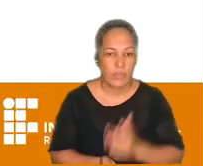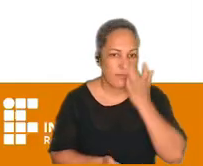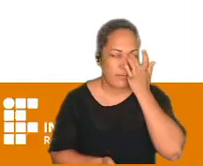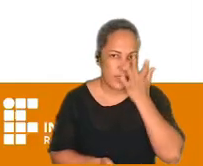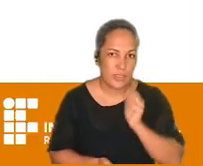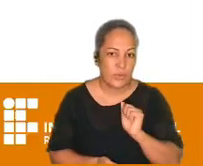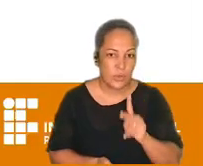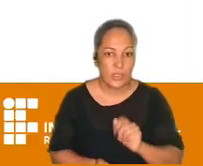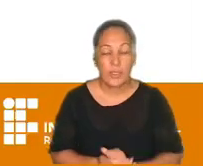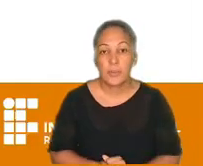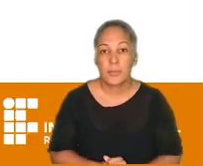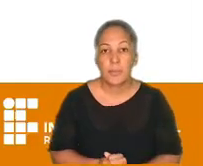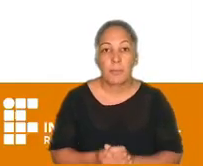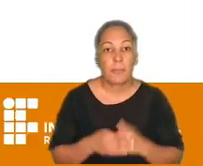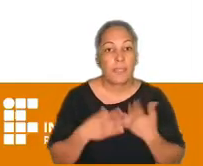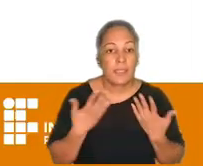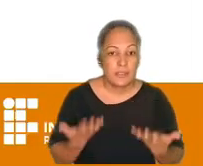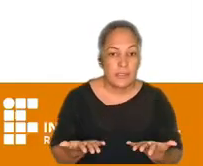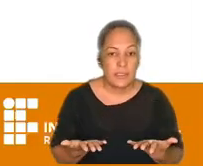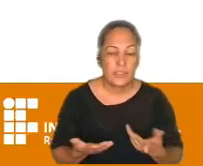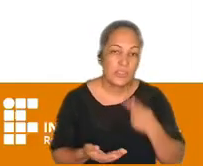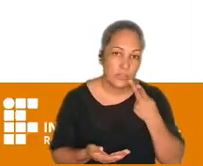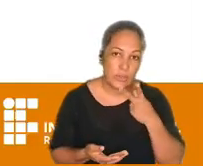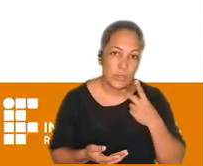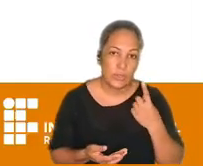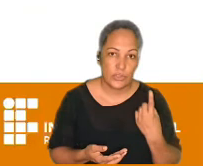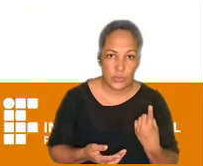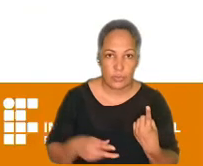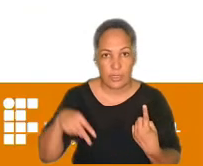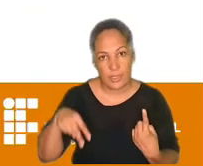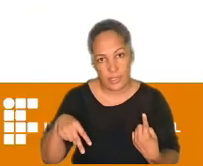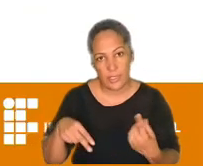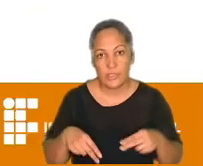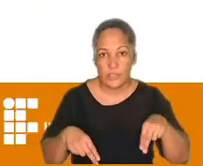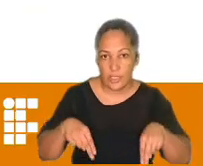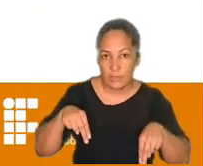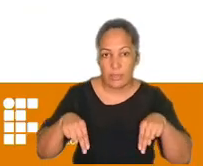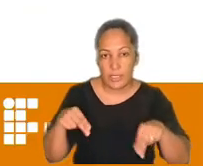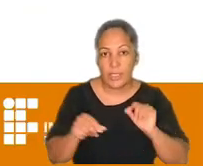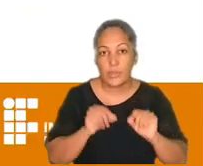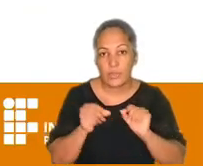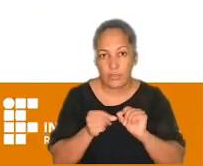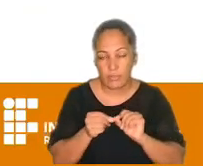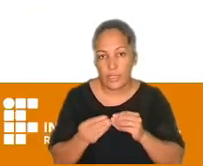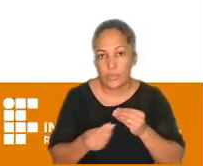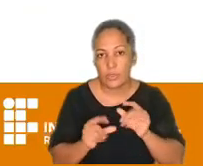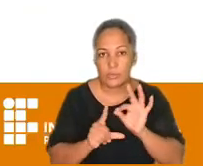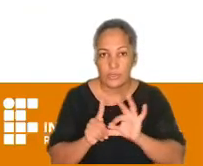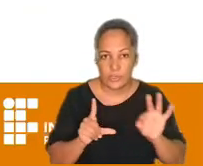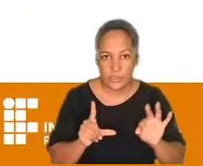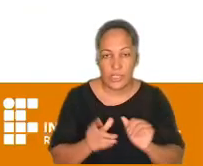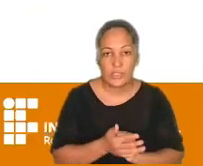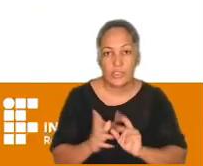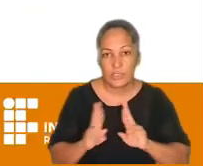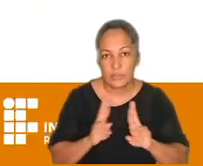Papo muito fácil, muito bom. Beleza, então a gente falou de 1 para N, ok? Falamos de N para N, o que a gente faz quando tem N para N no